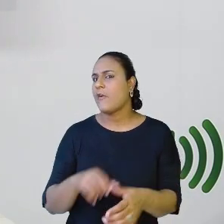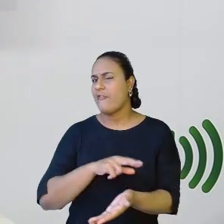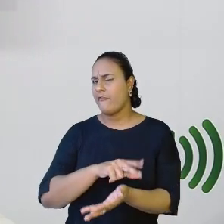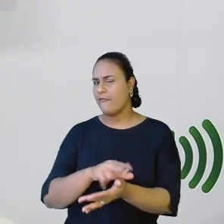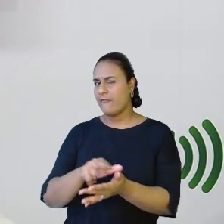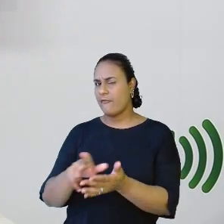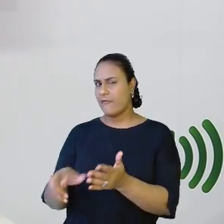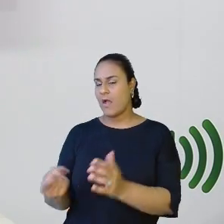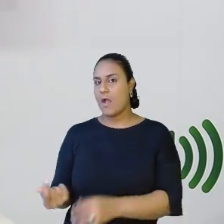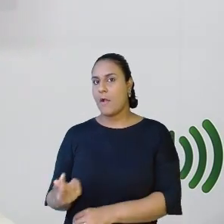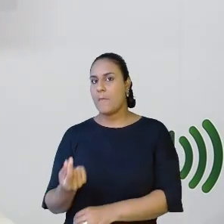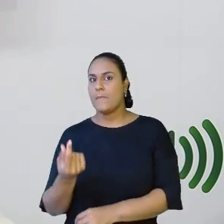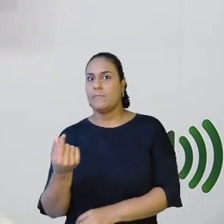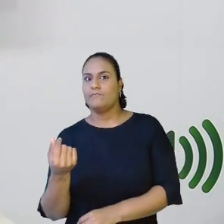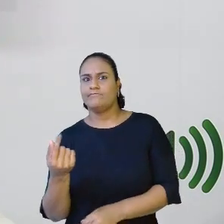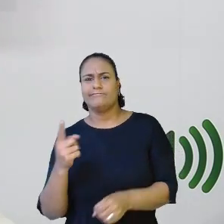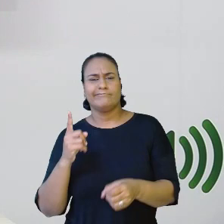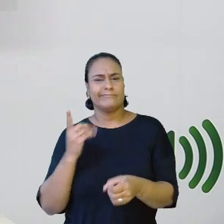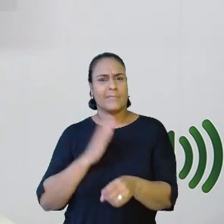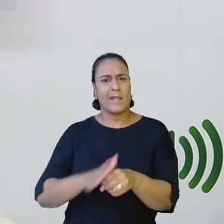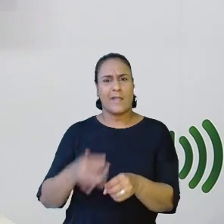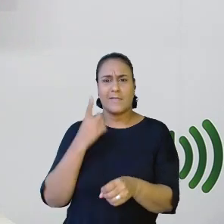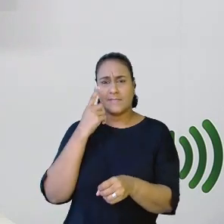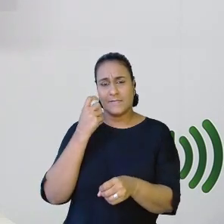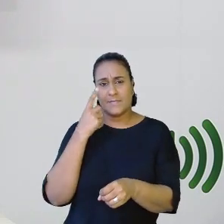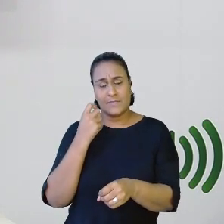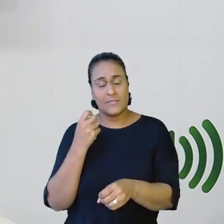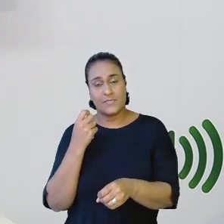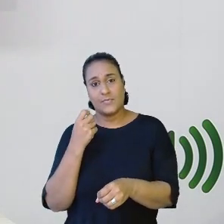vários preços. Cebola, pimentão,